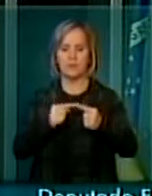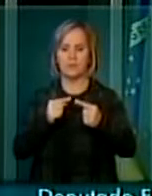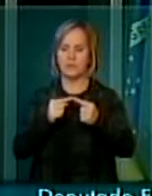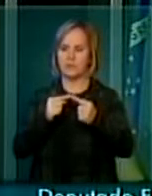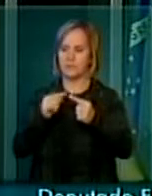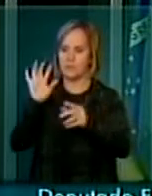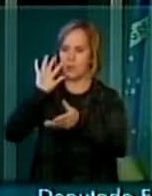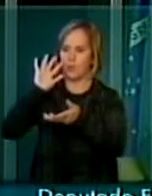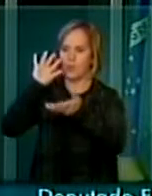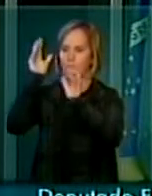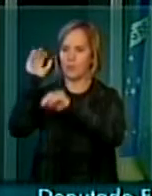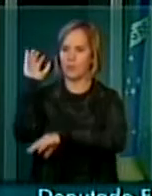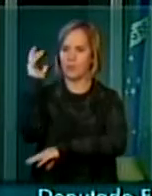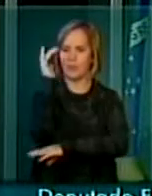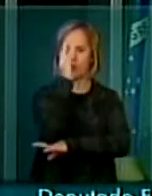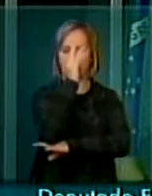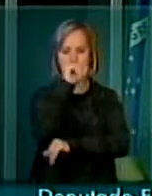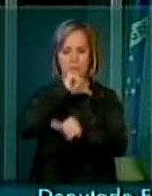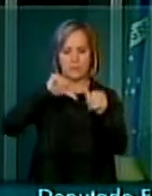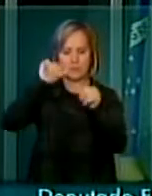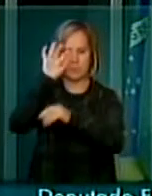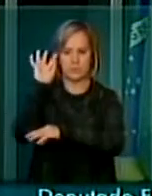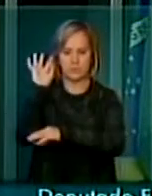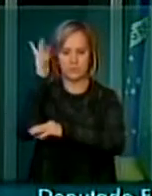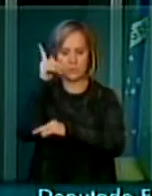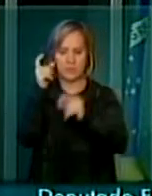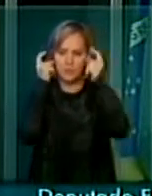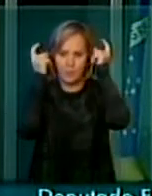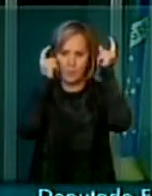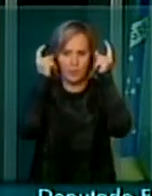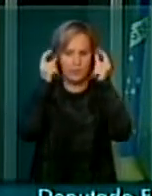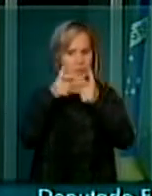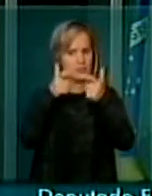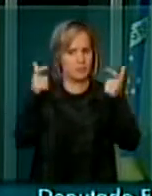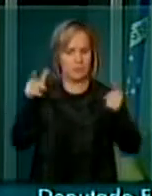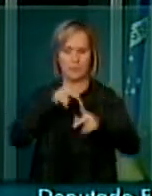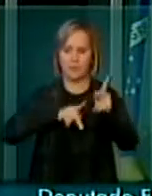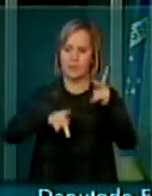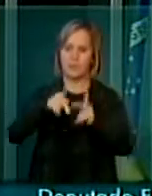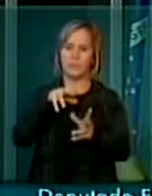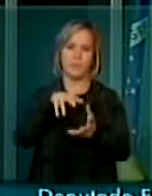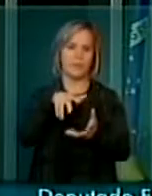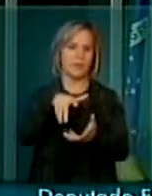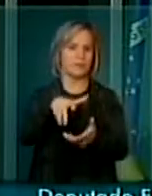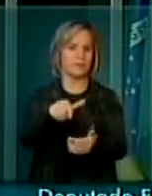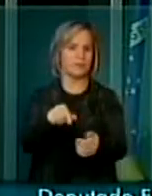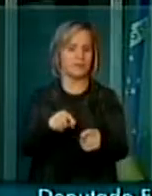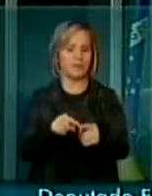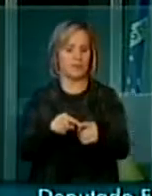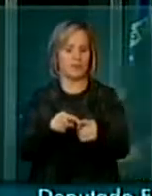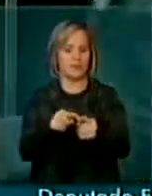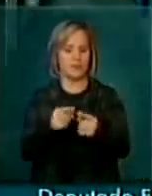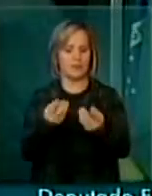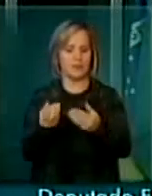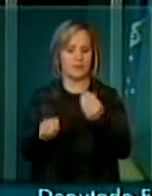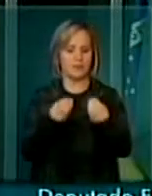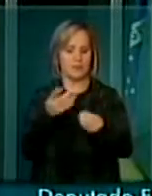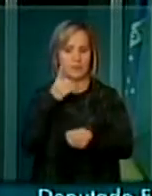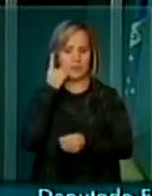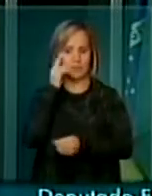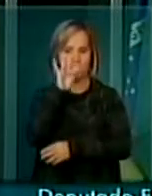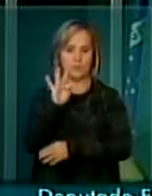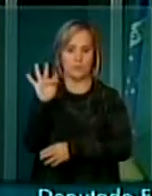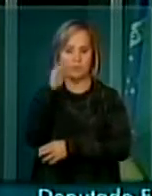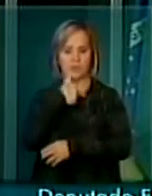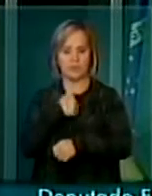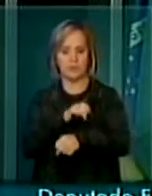climáticas. Naturalmente que essas preocupações são da maioria da população do planeta Terra, mas a qualidade de deputado federal tem o dever de